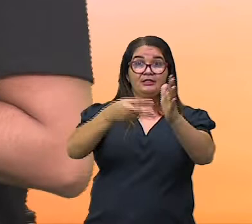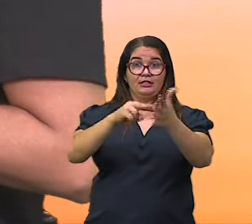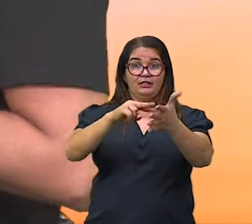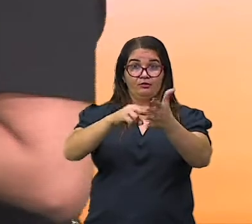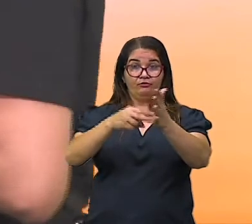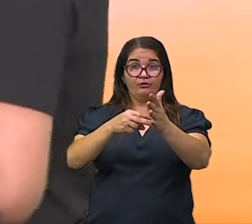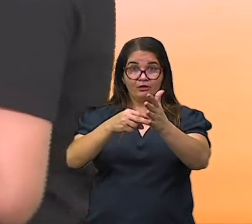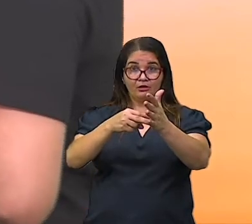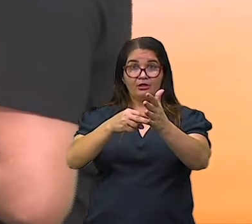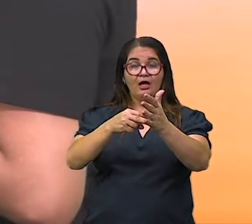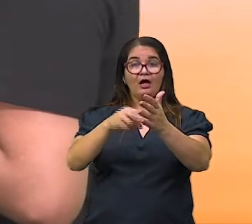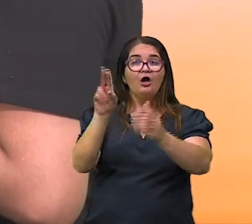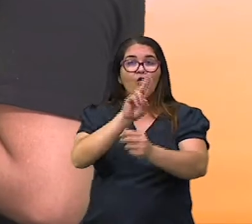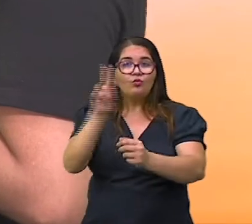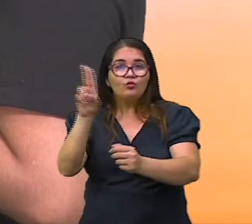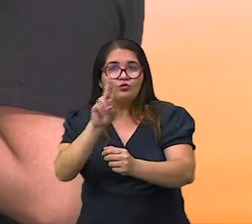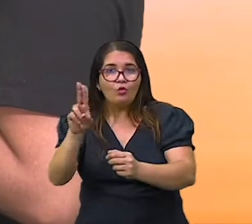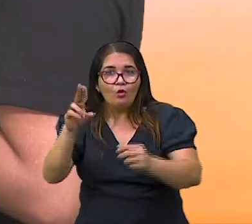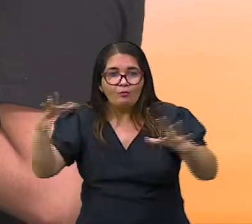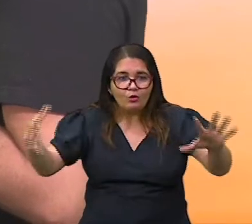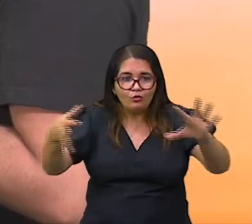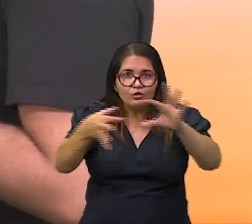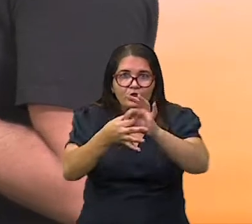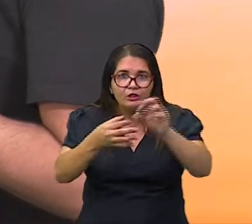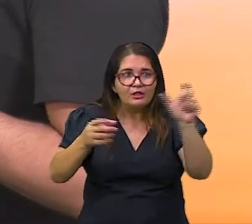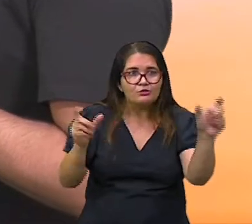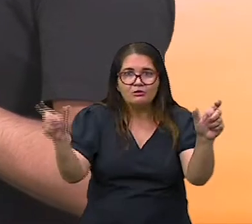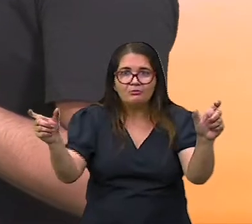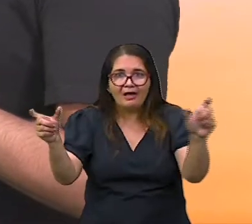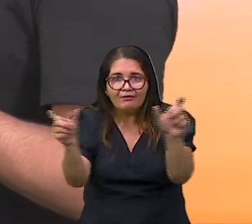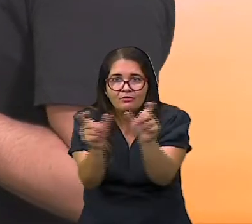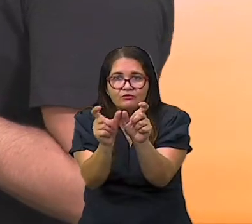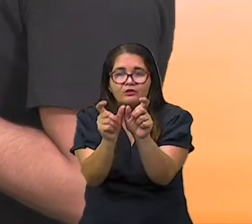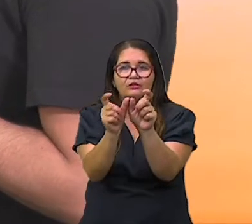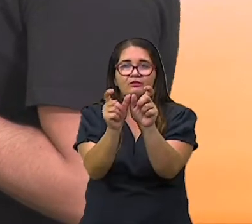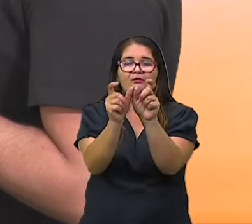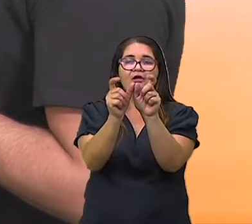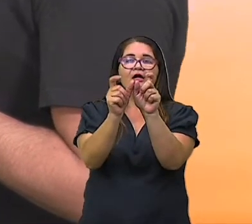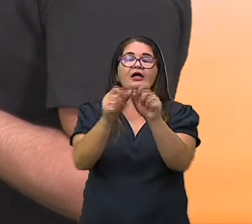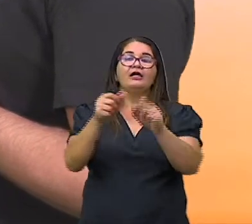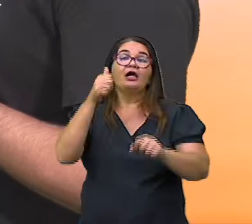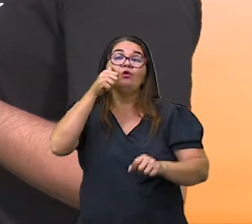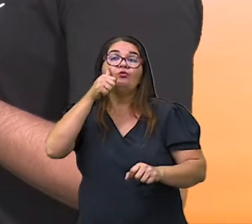uma imagem atual de Atenas, aqui no Partenon